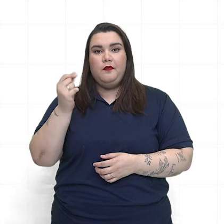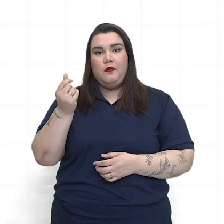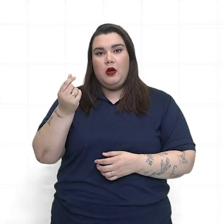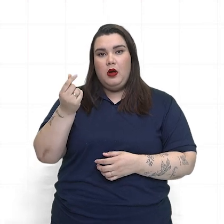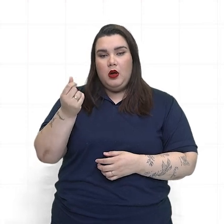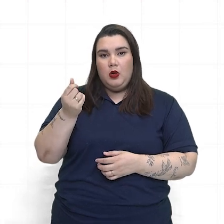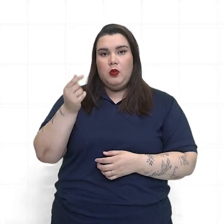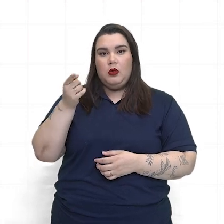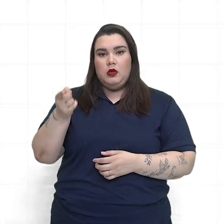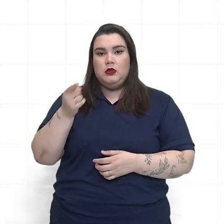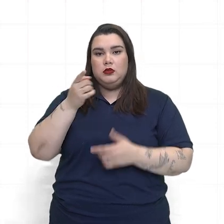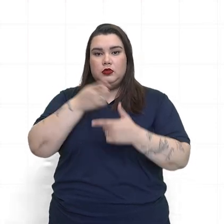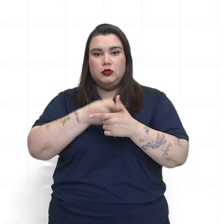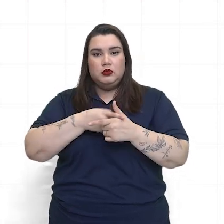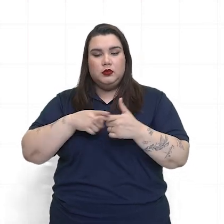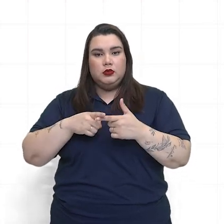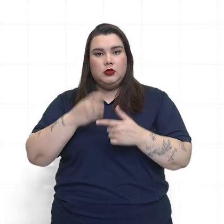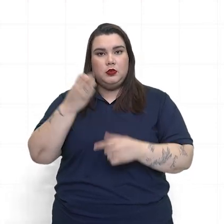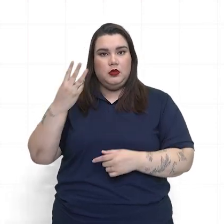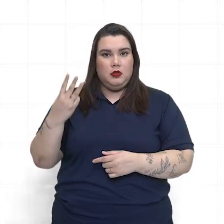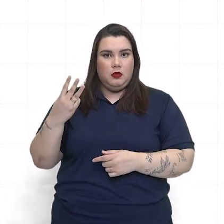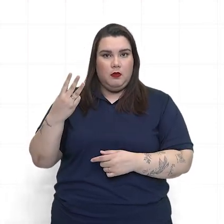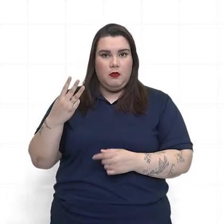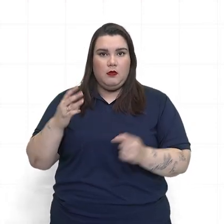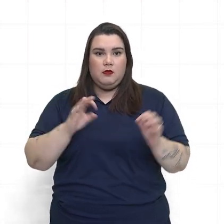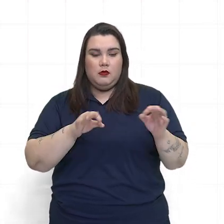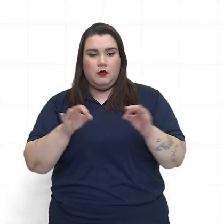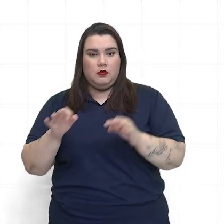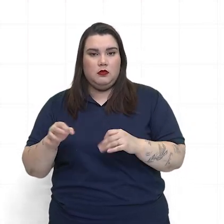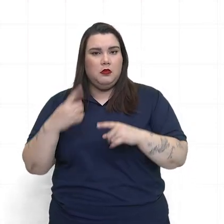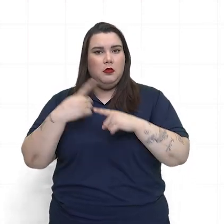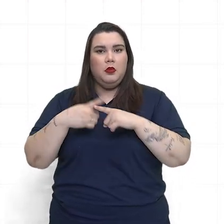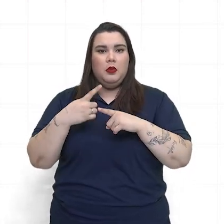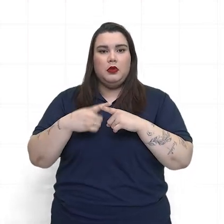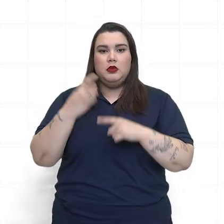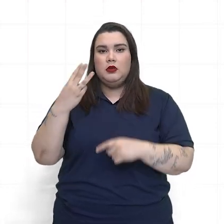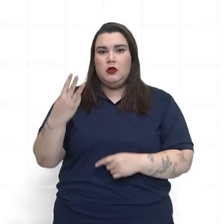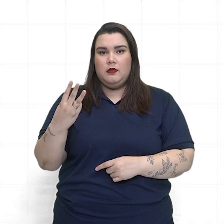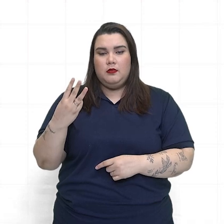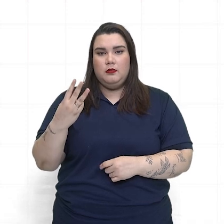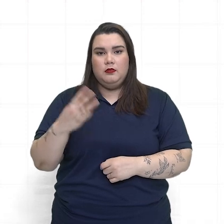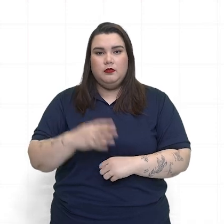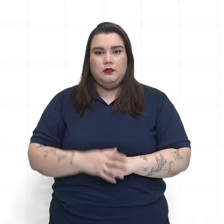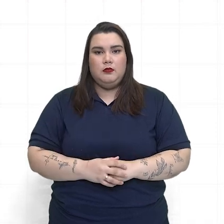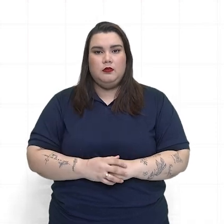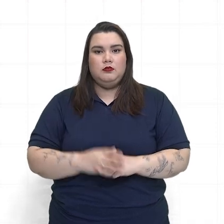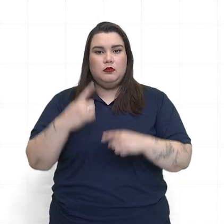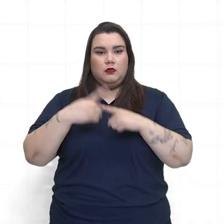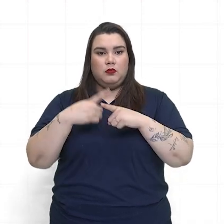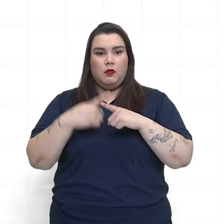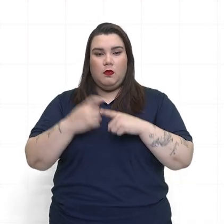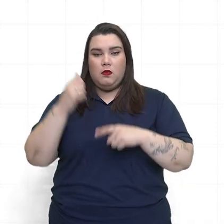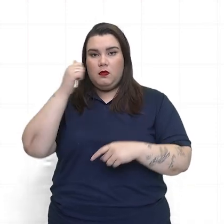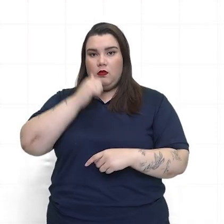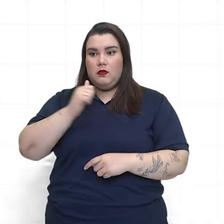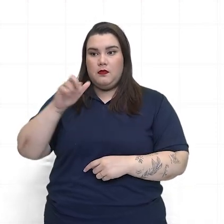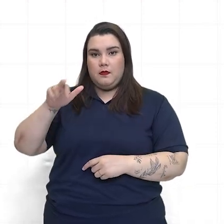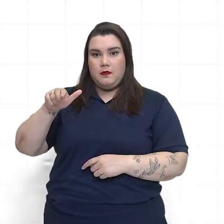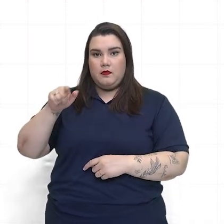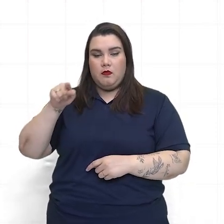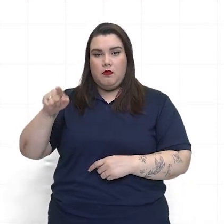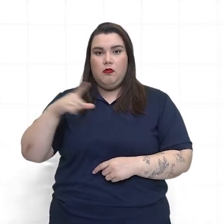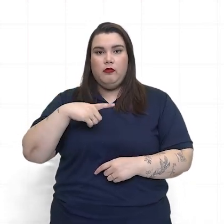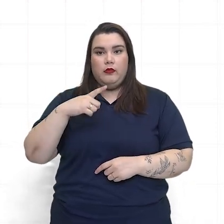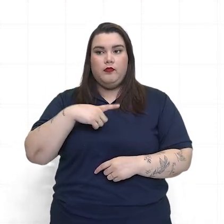e vai dividir por 3, certo? Por que 3? Olha, porque a primeira irmã, ela vai contribuir com